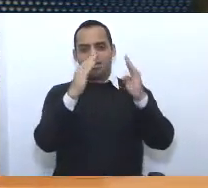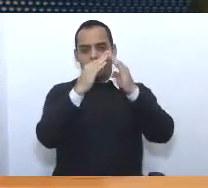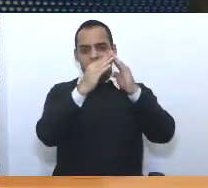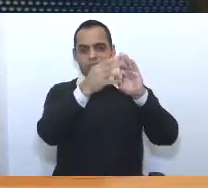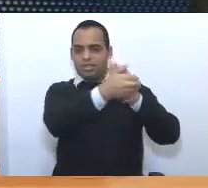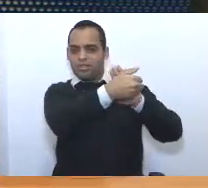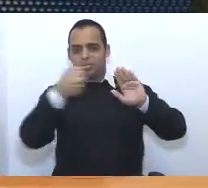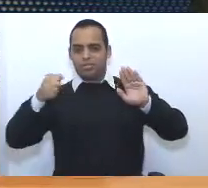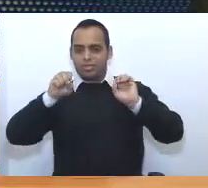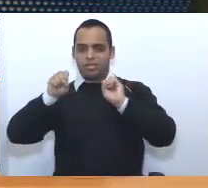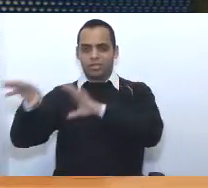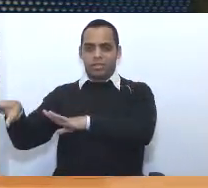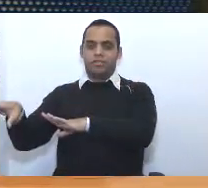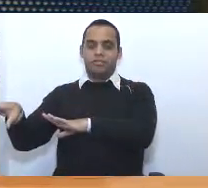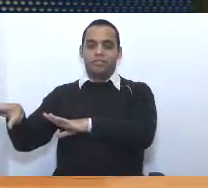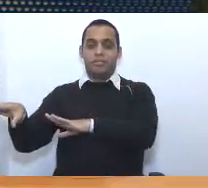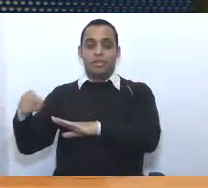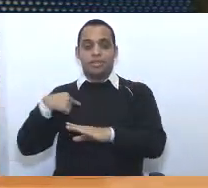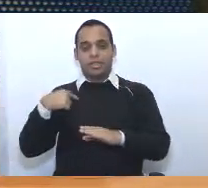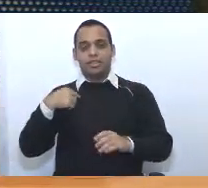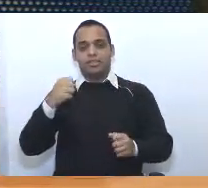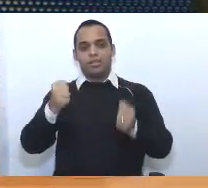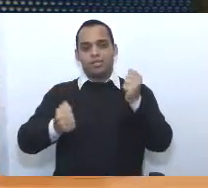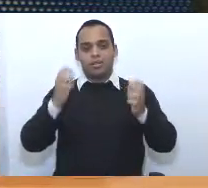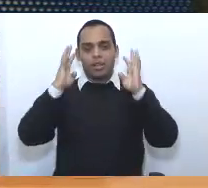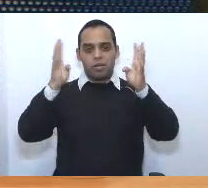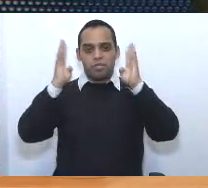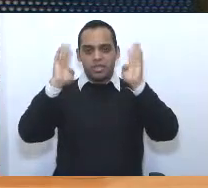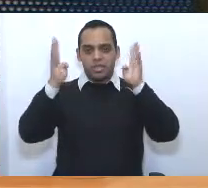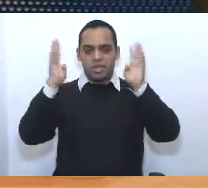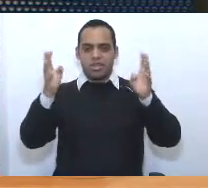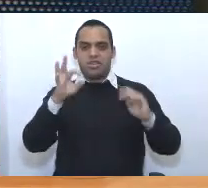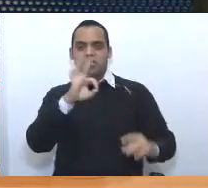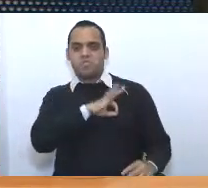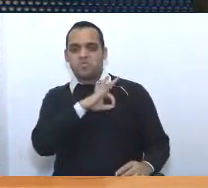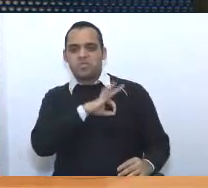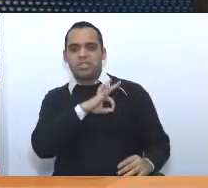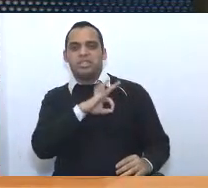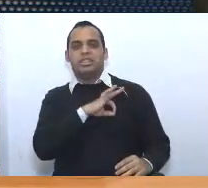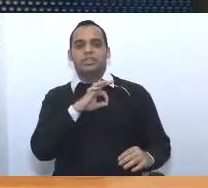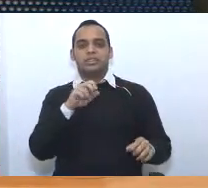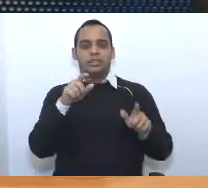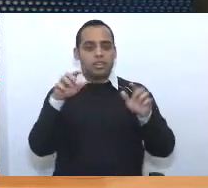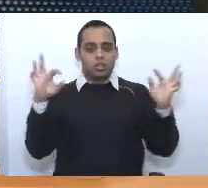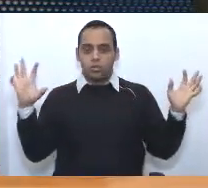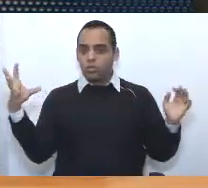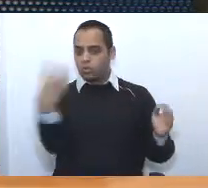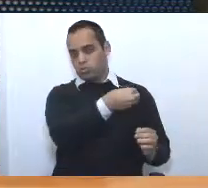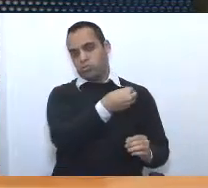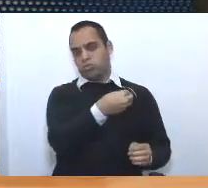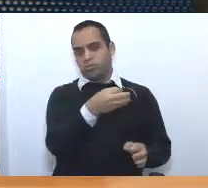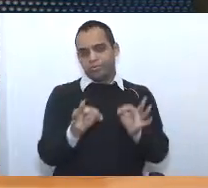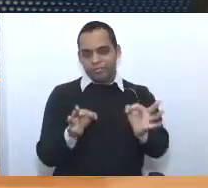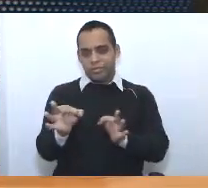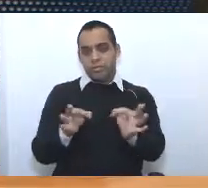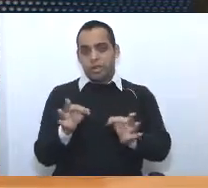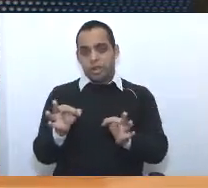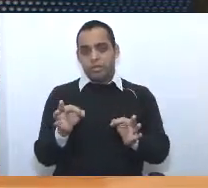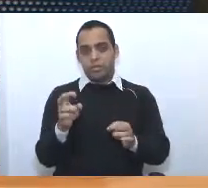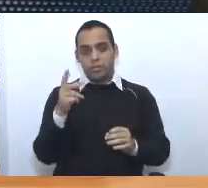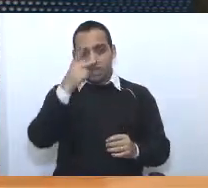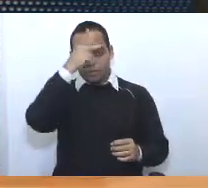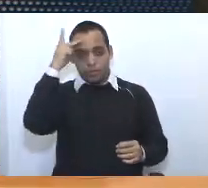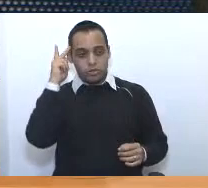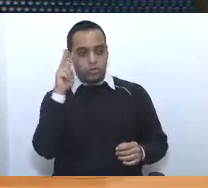coloque tratores, caminhões, guarda civil municipal, toda a logística. Quem passa e vê todos